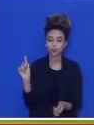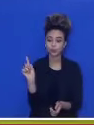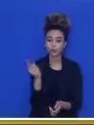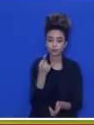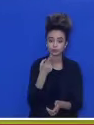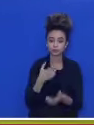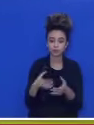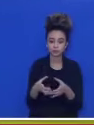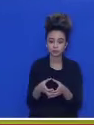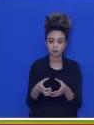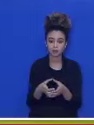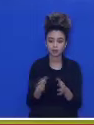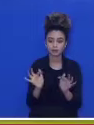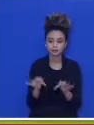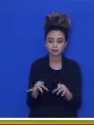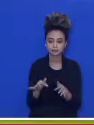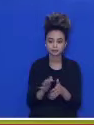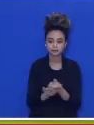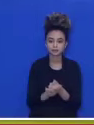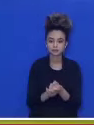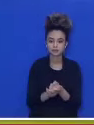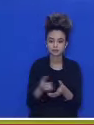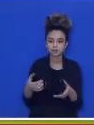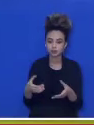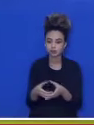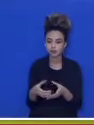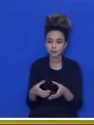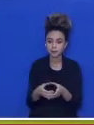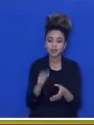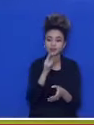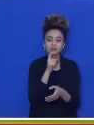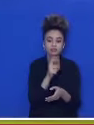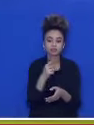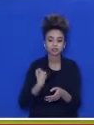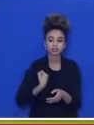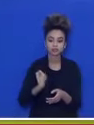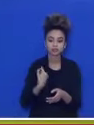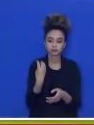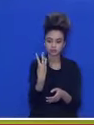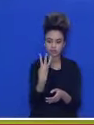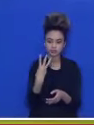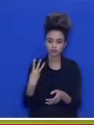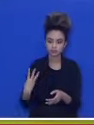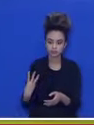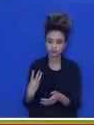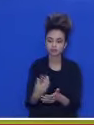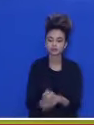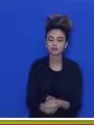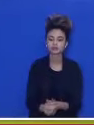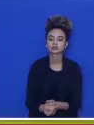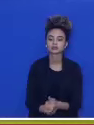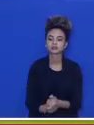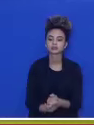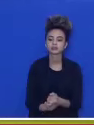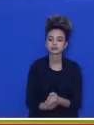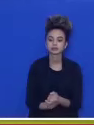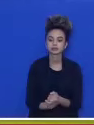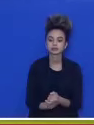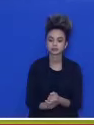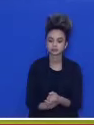último número do segundo sorteio da dupla cena. Bola verde, número 33. Verde,